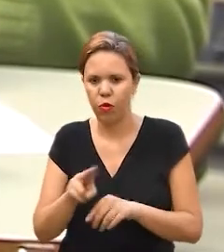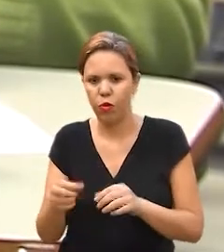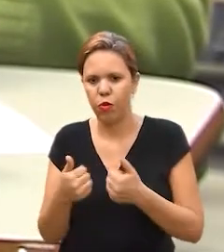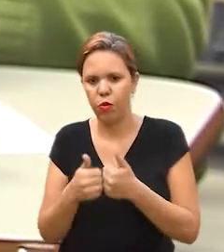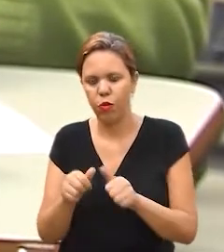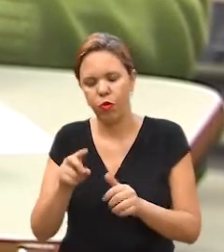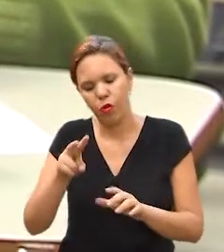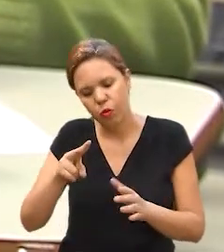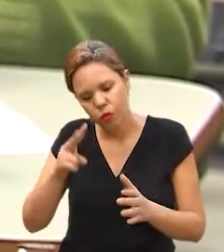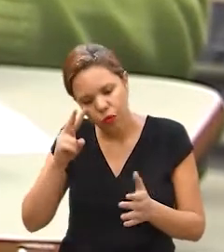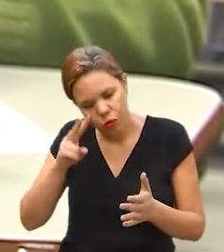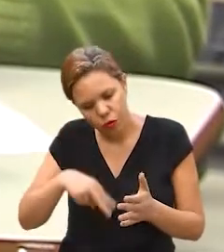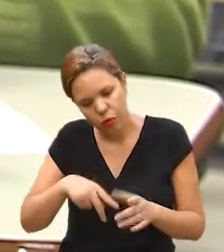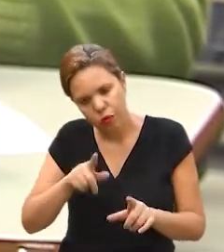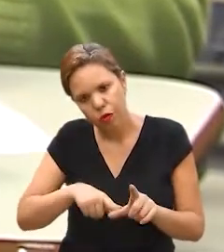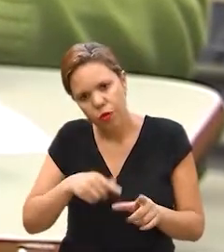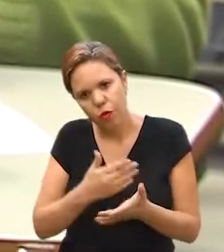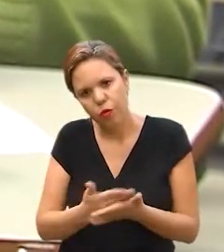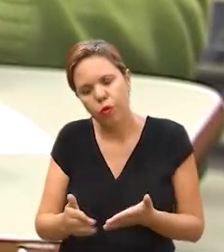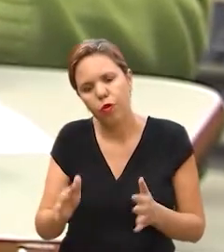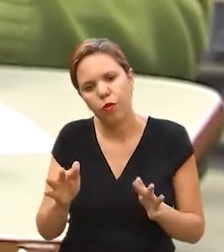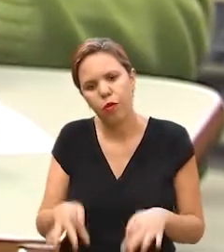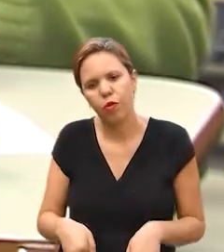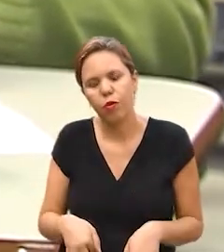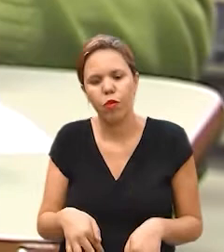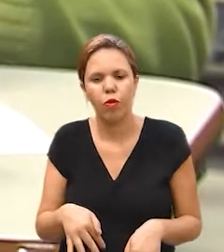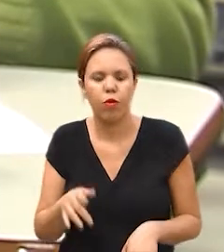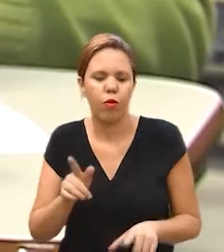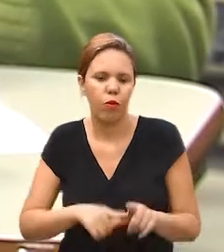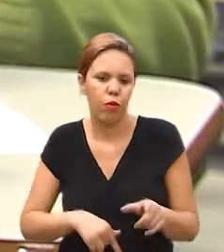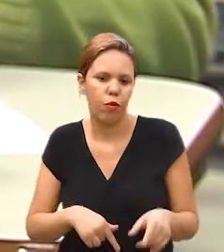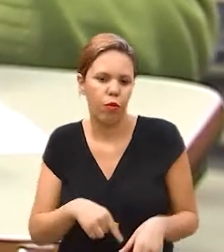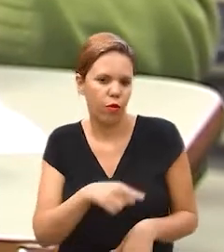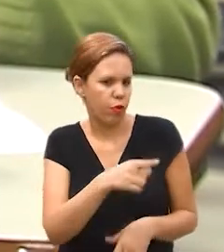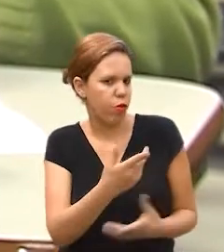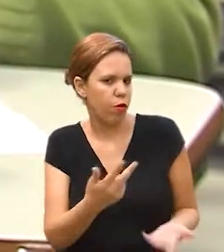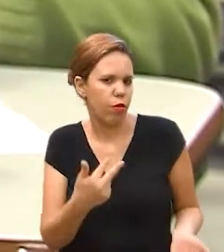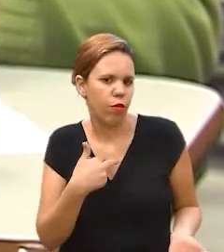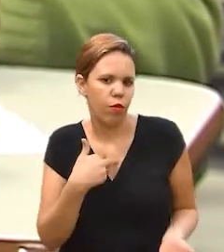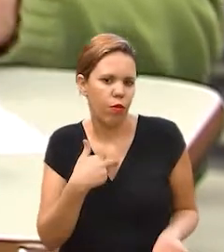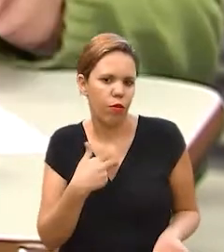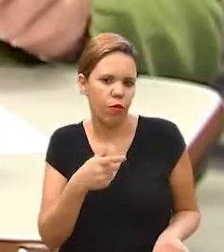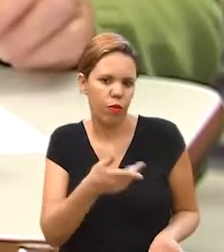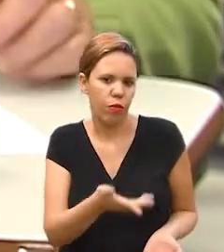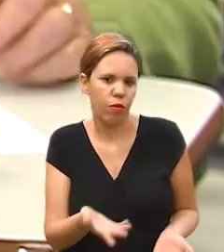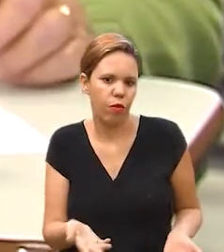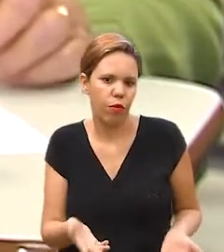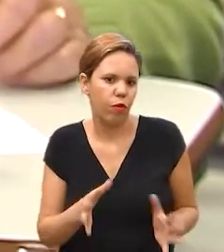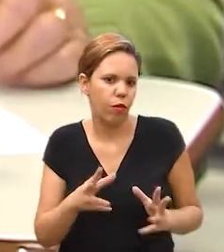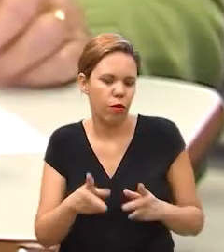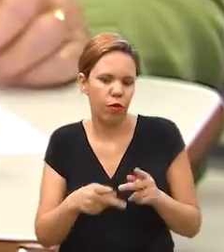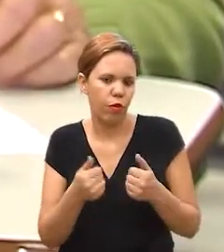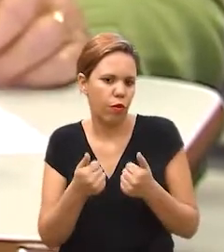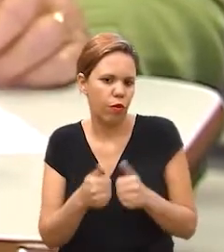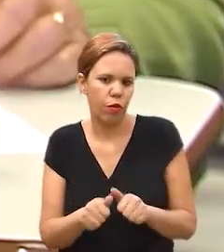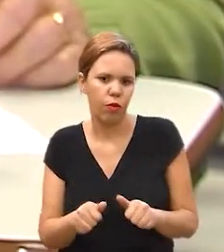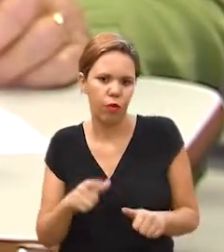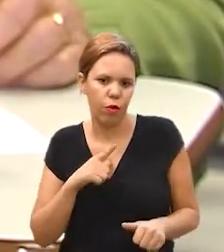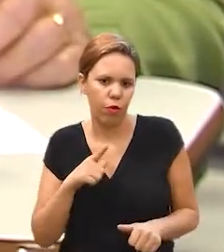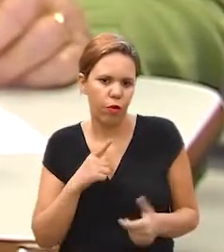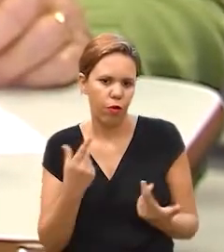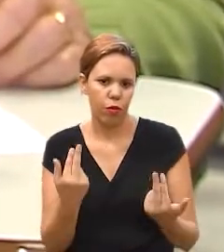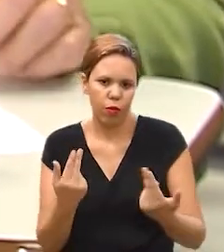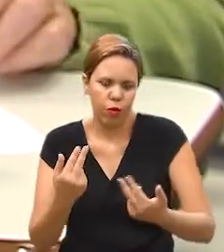letras, o começo e o final da letra. Aí ela falou assim, Neuza, não vai dar certo. Porque não é todos os ônibus que tem